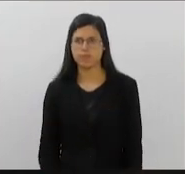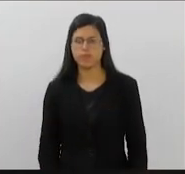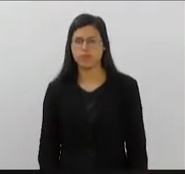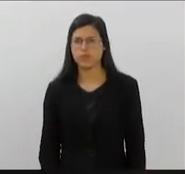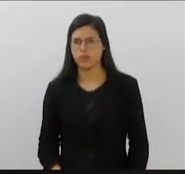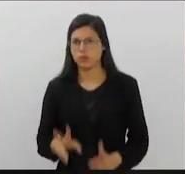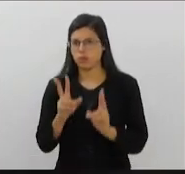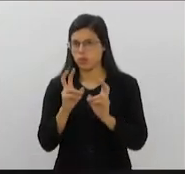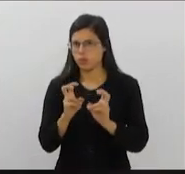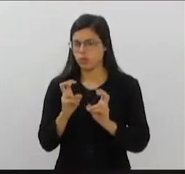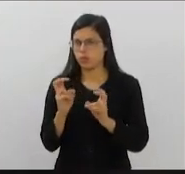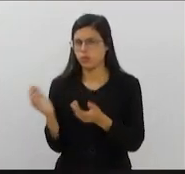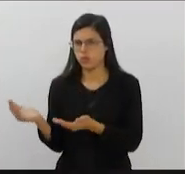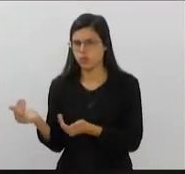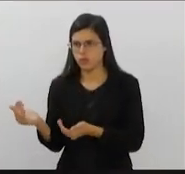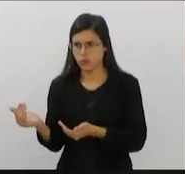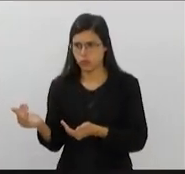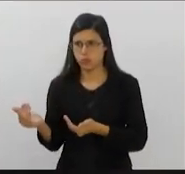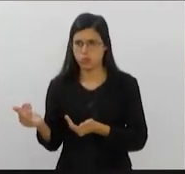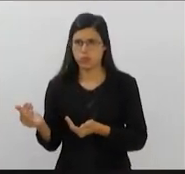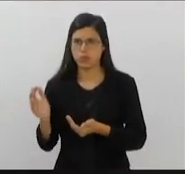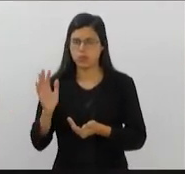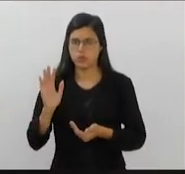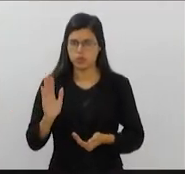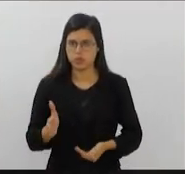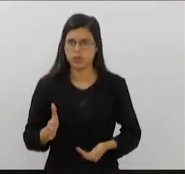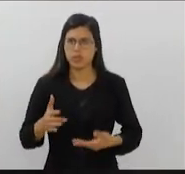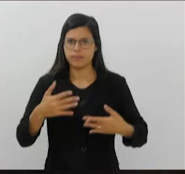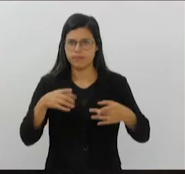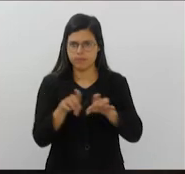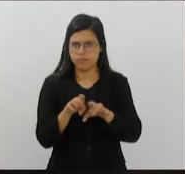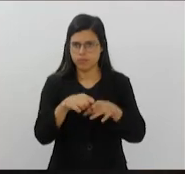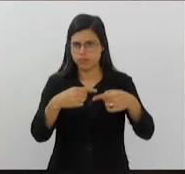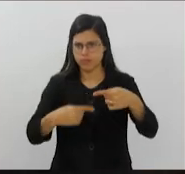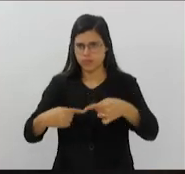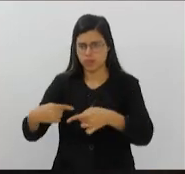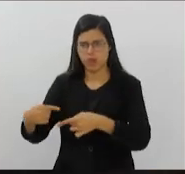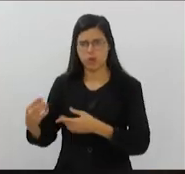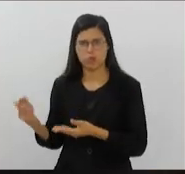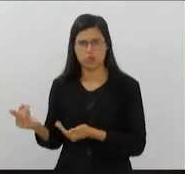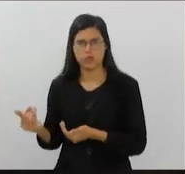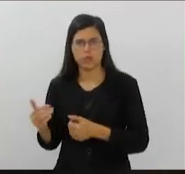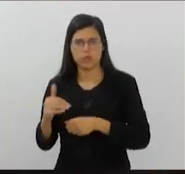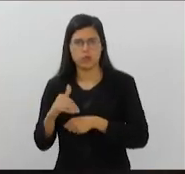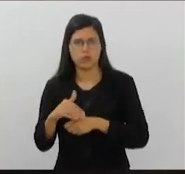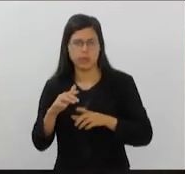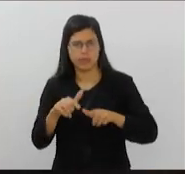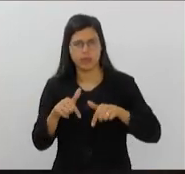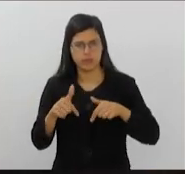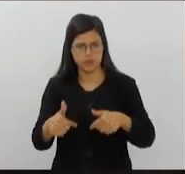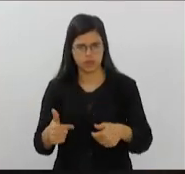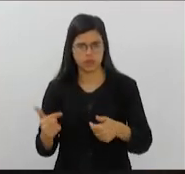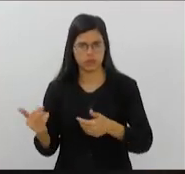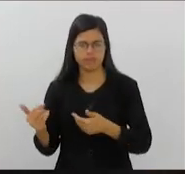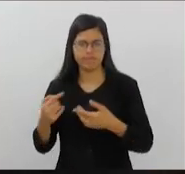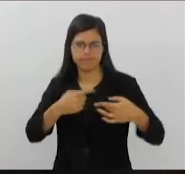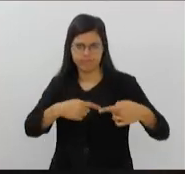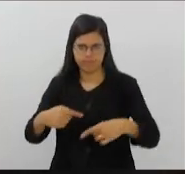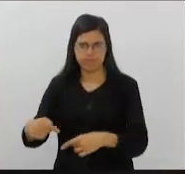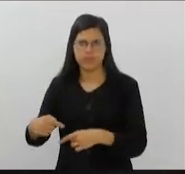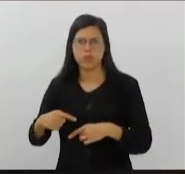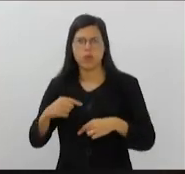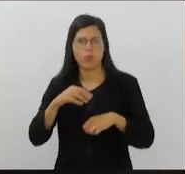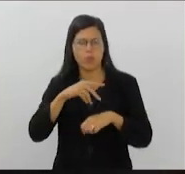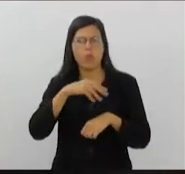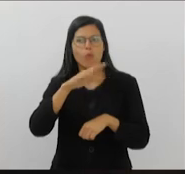a juventude. Isso já foi objeto de discussões também. A juventude tem sido cada vez mais ativa nas discussões internacionais. Então,